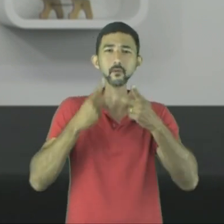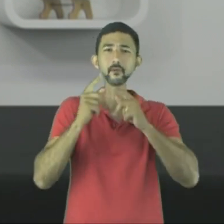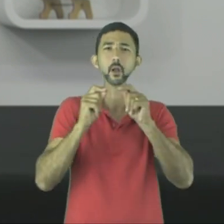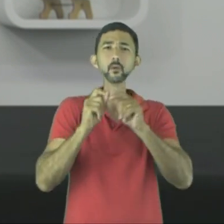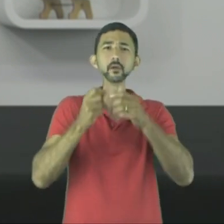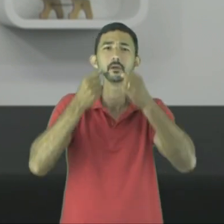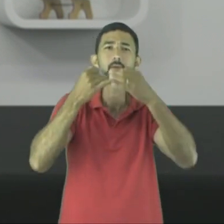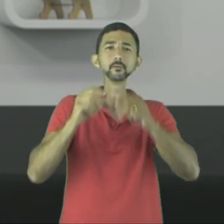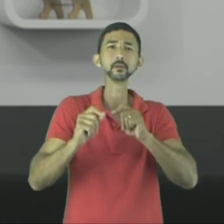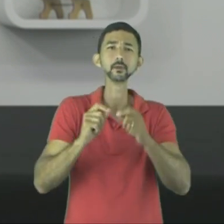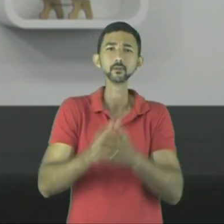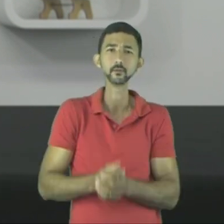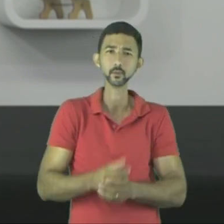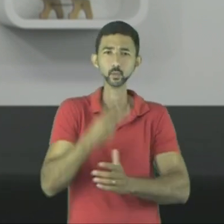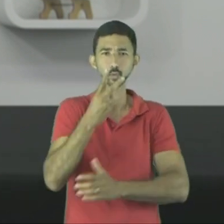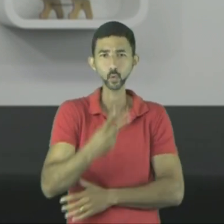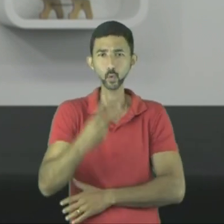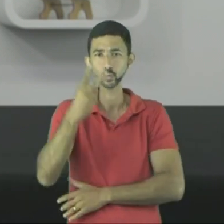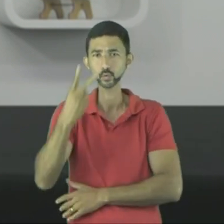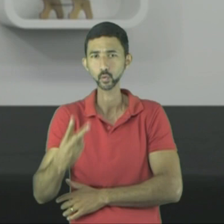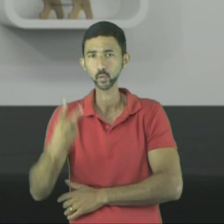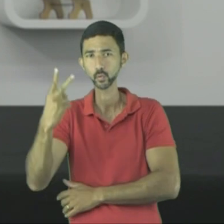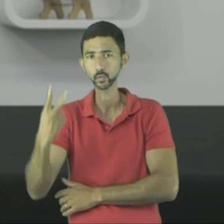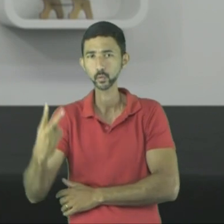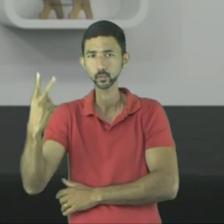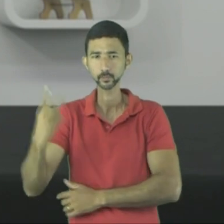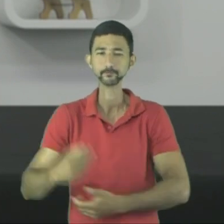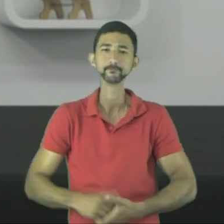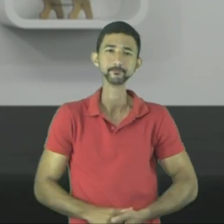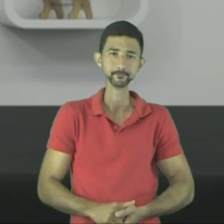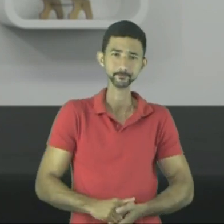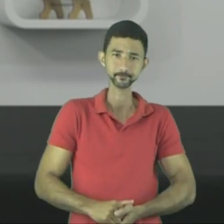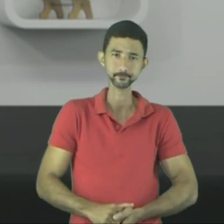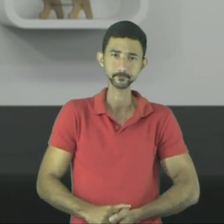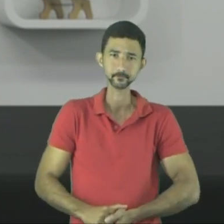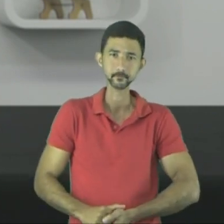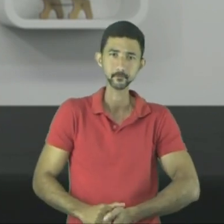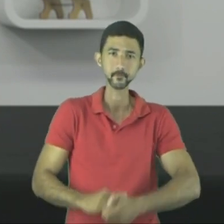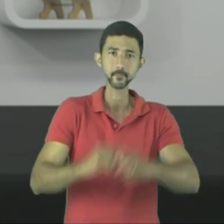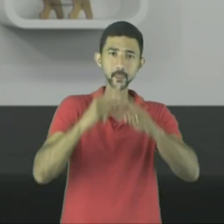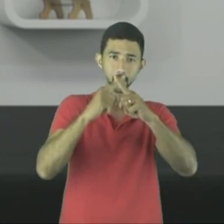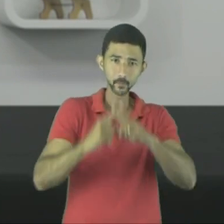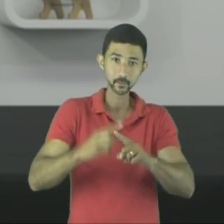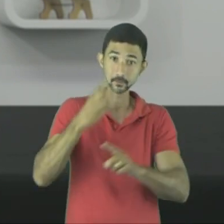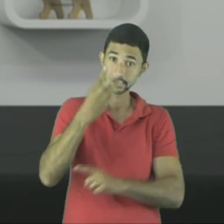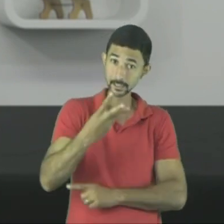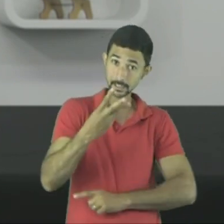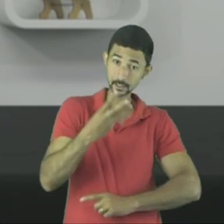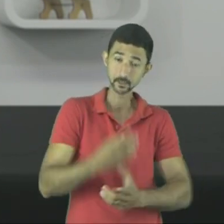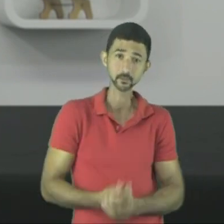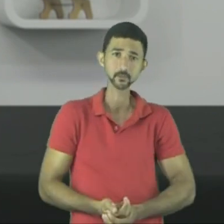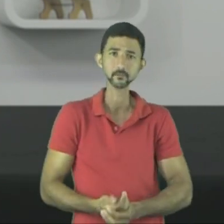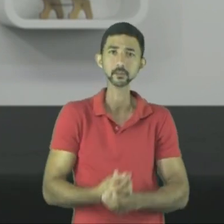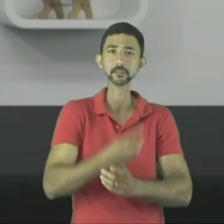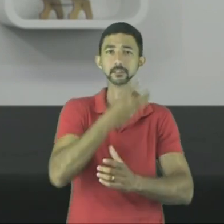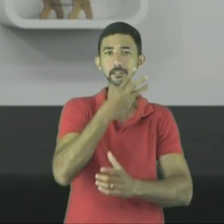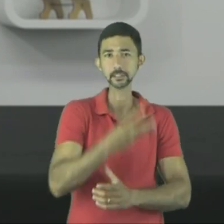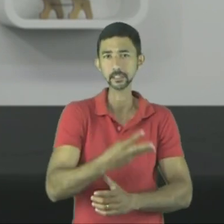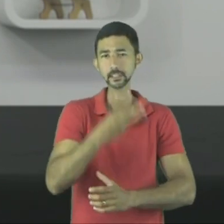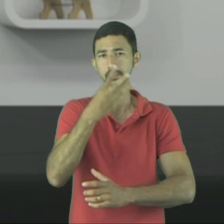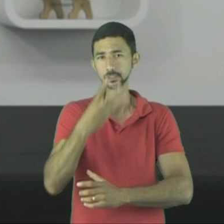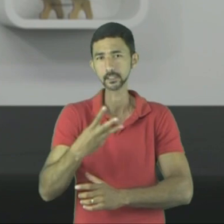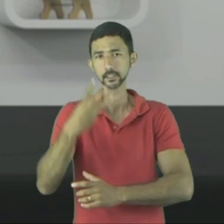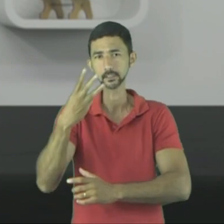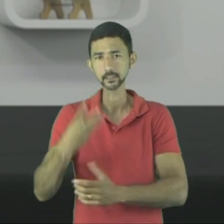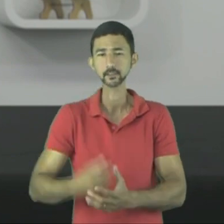falo quando eu vou contando de 2 em 2, né? Os múltiplos de 3, quando eu vou contando de 3 em 3, todos